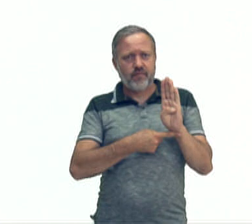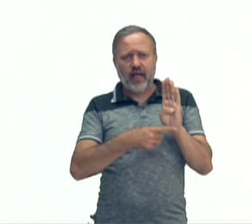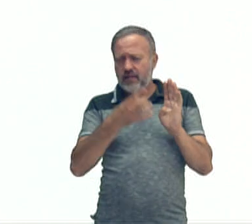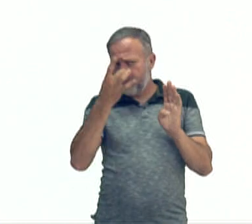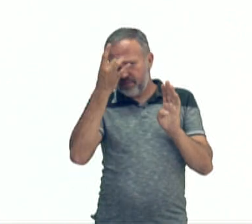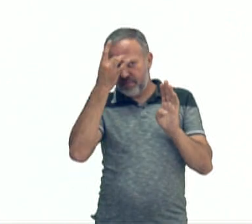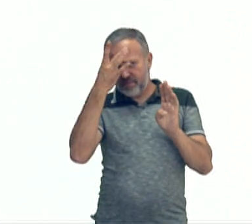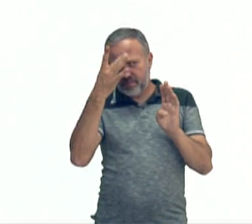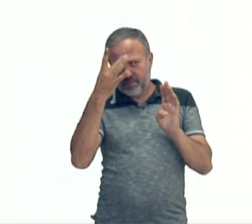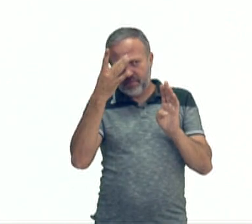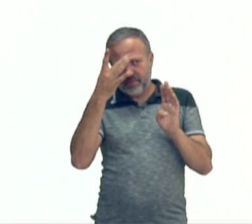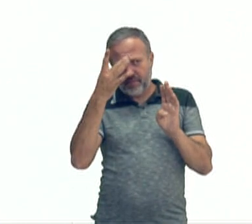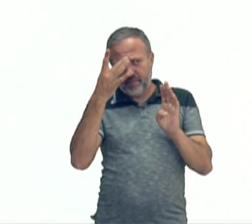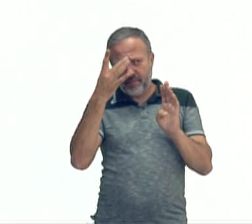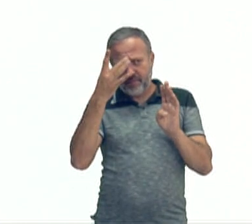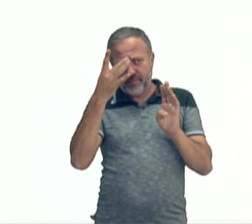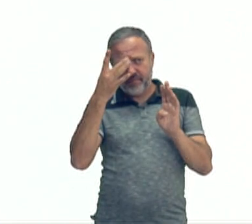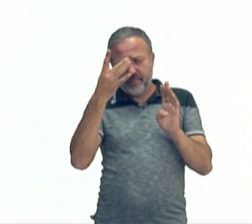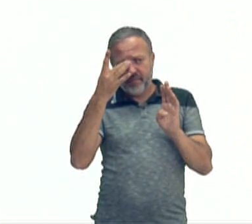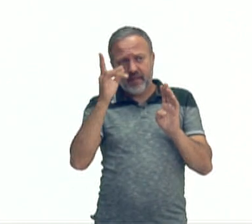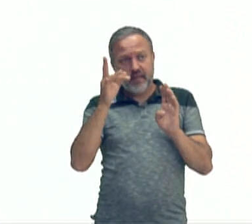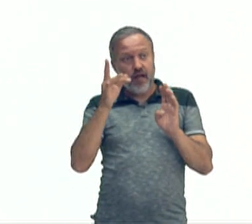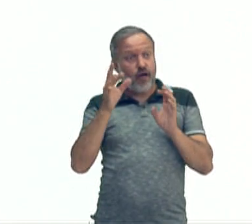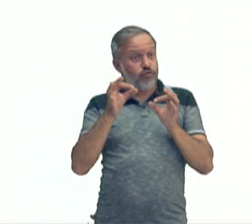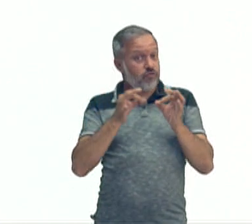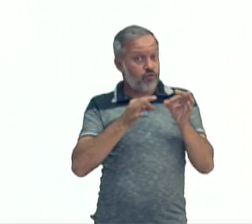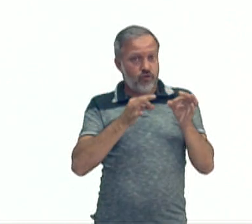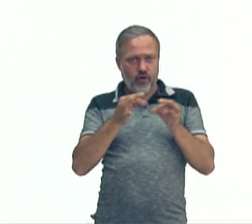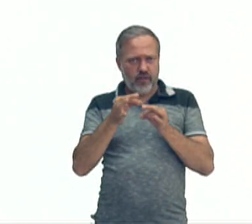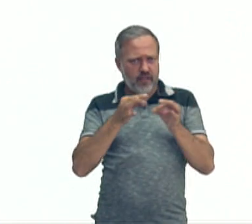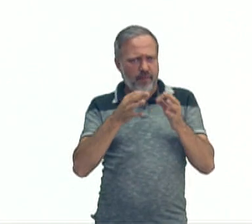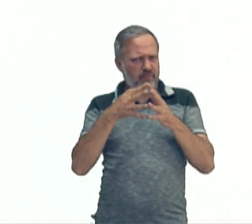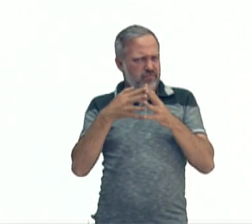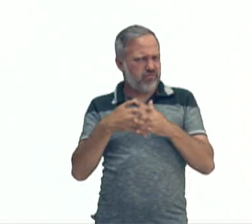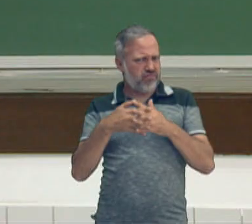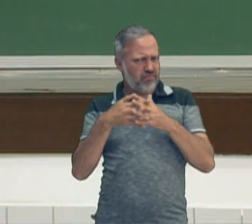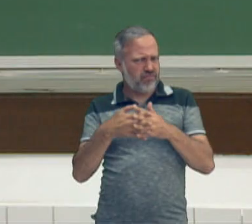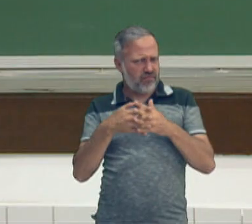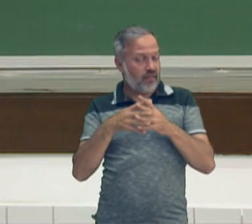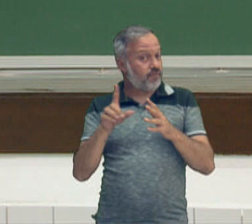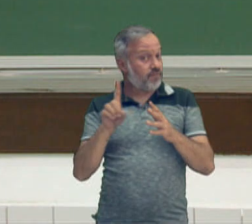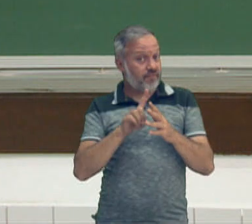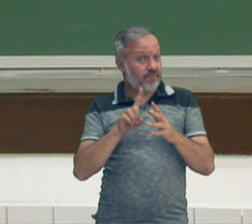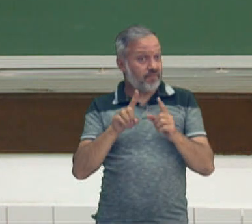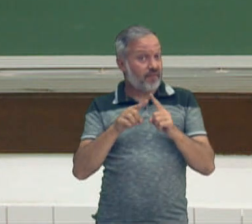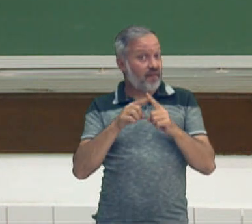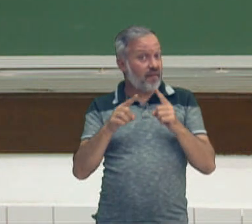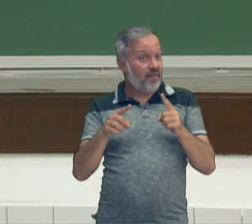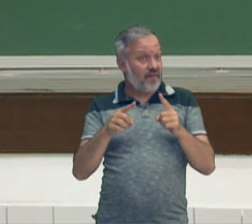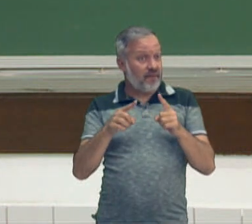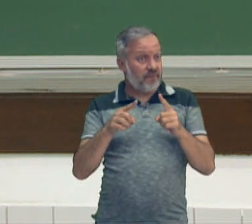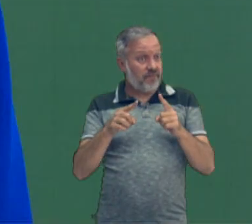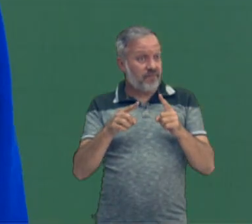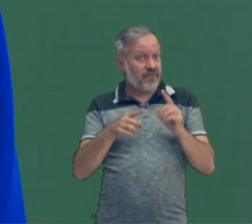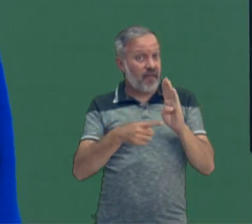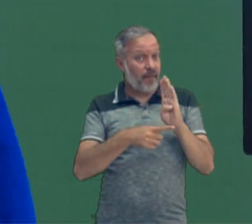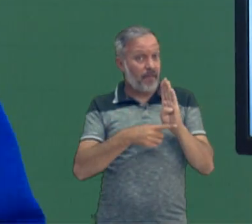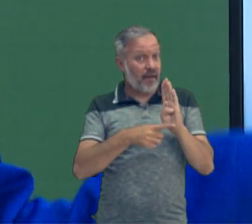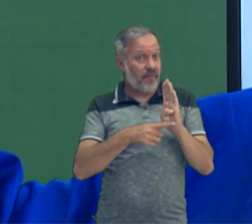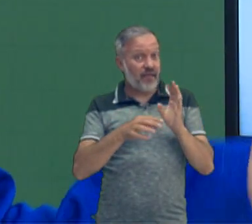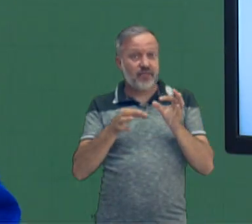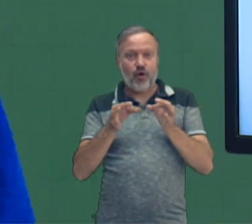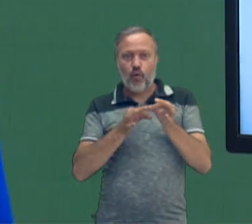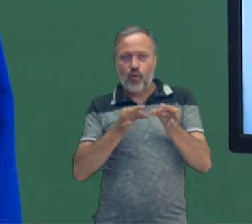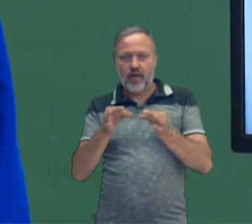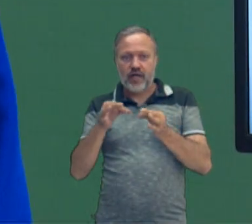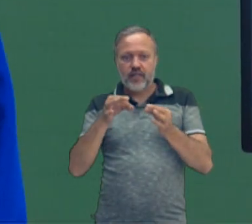simples, né? É claro que a gente não vai organizar o mundo para dificultar o nosso trabalho. Pelo contrário, é facilitar. Então, na